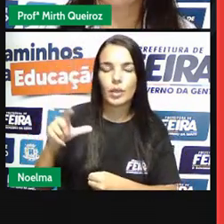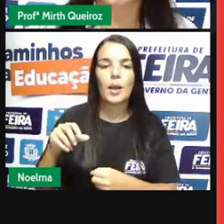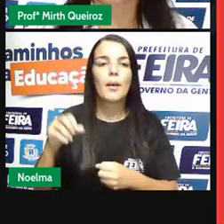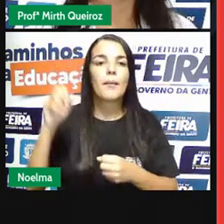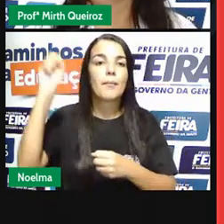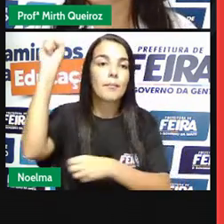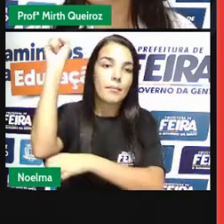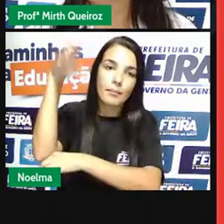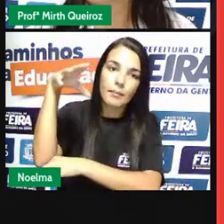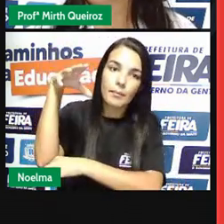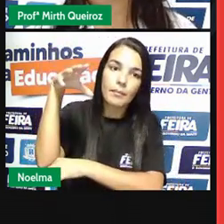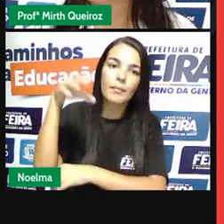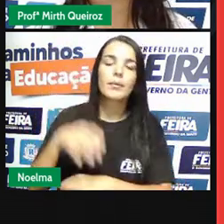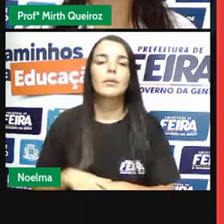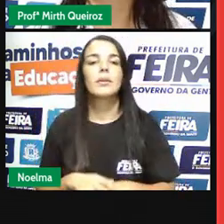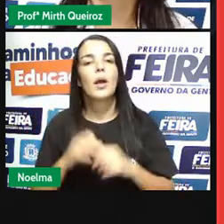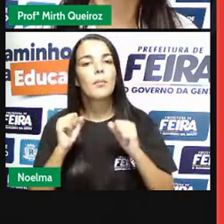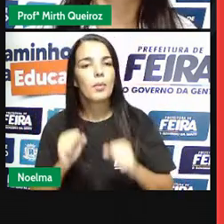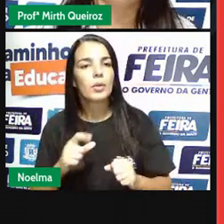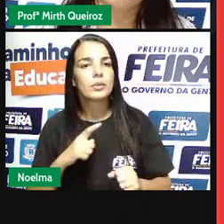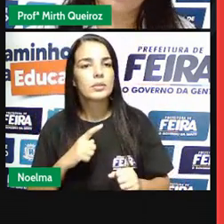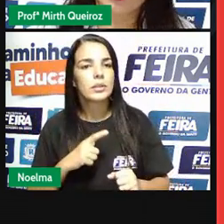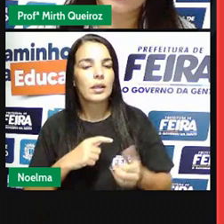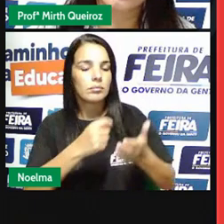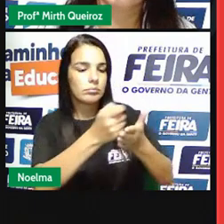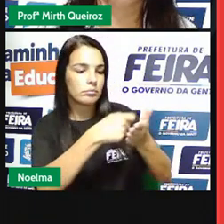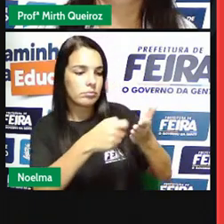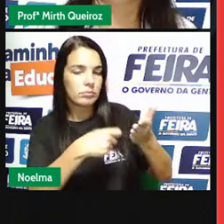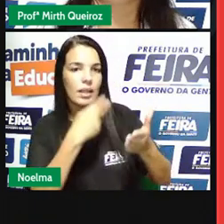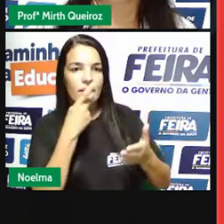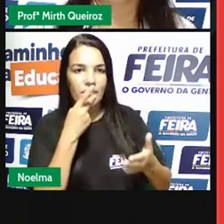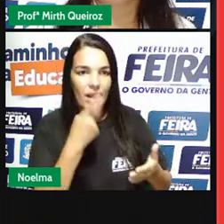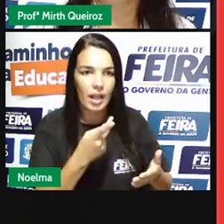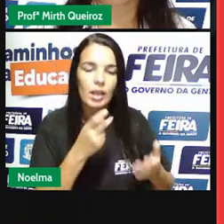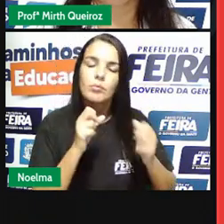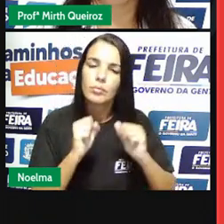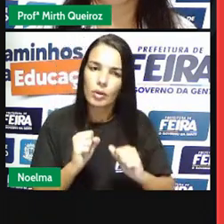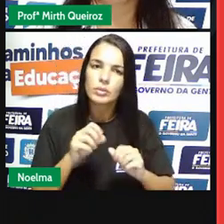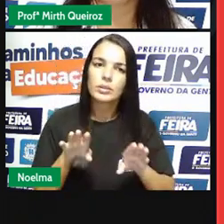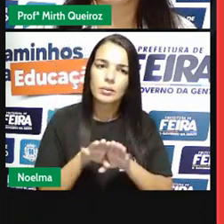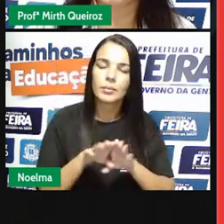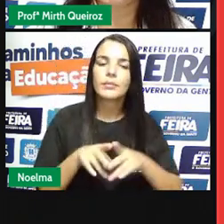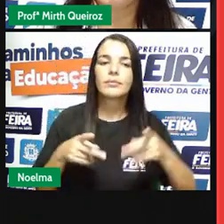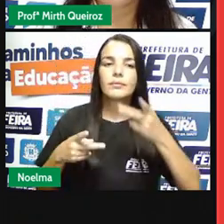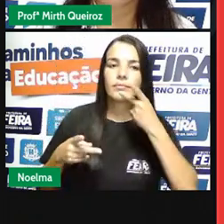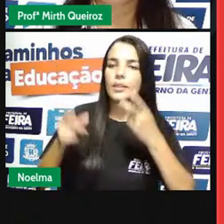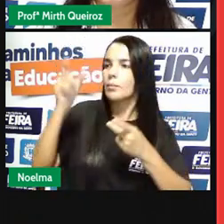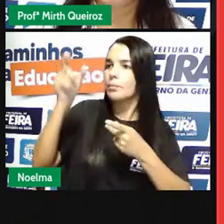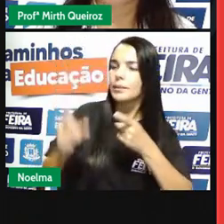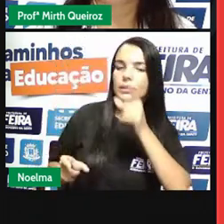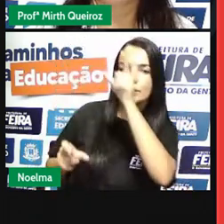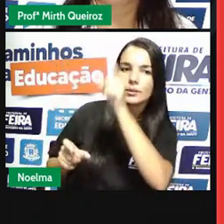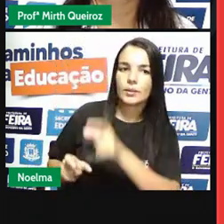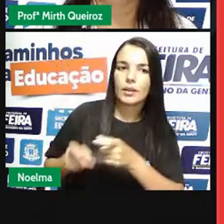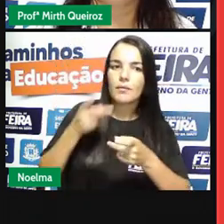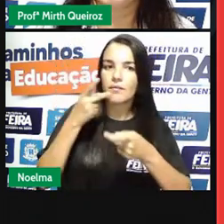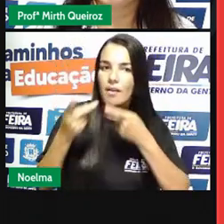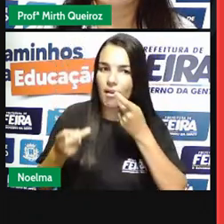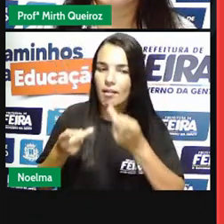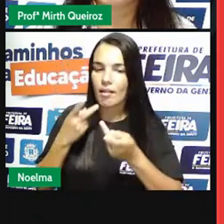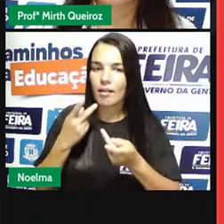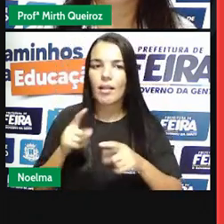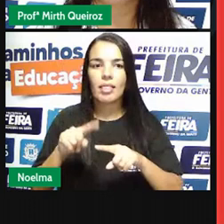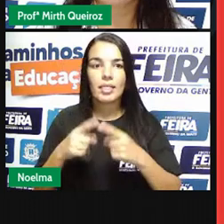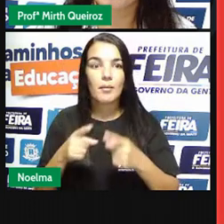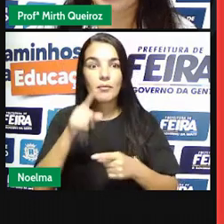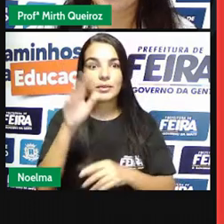hoje narrador pro não quero quero só Opala também pode fazer dessa forma e depois que vocês fizerem essa